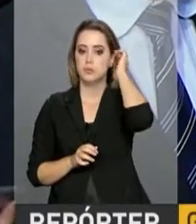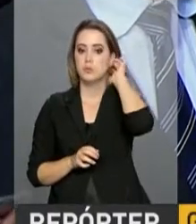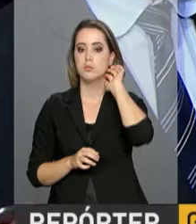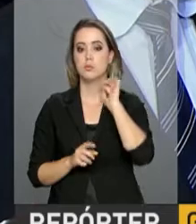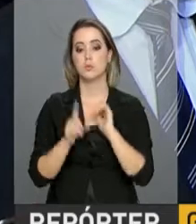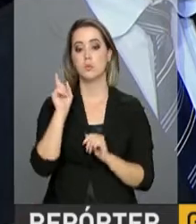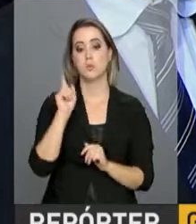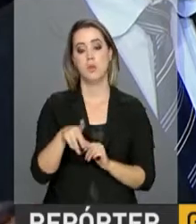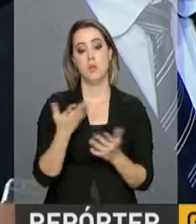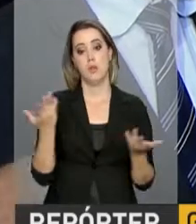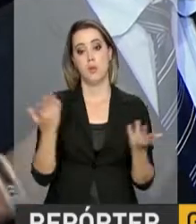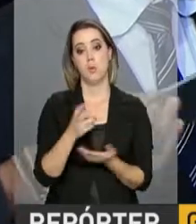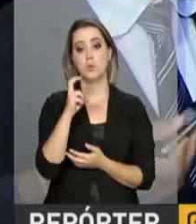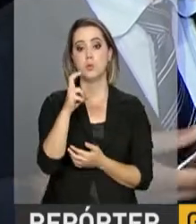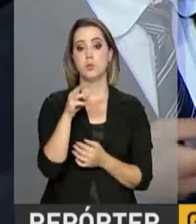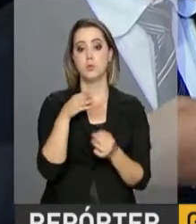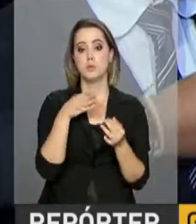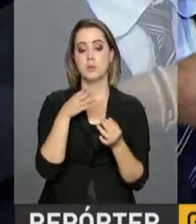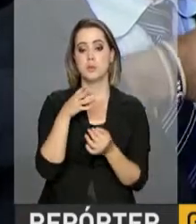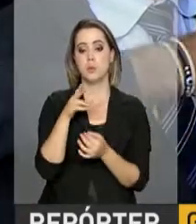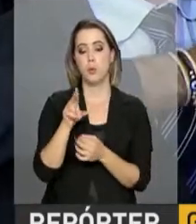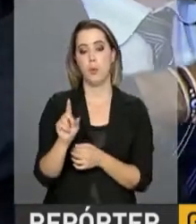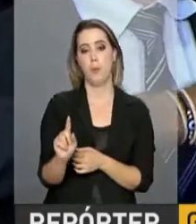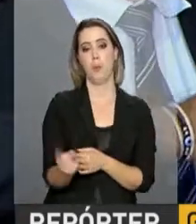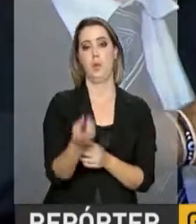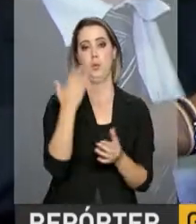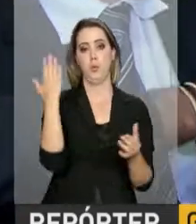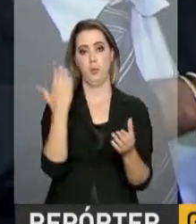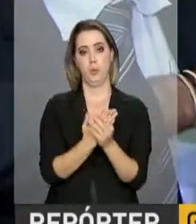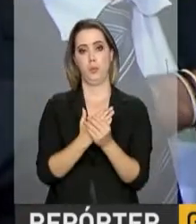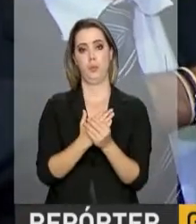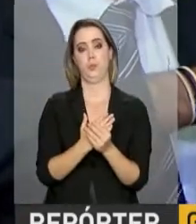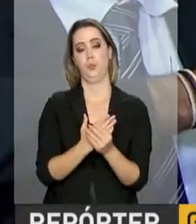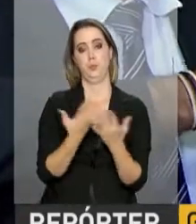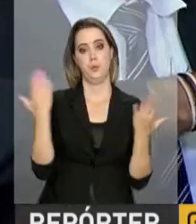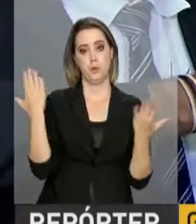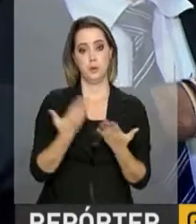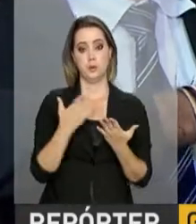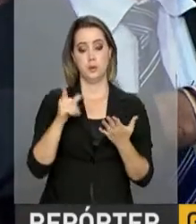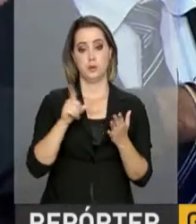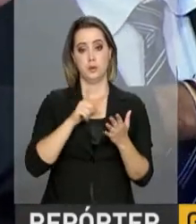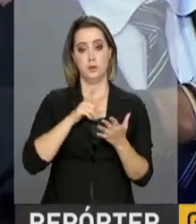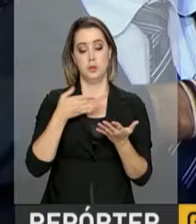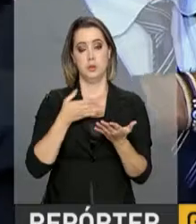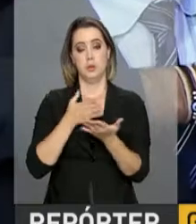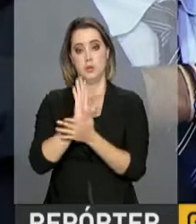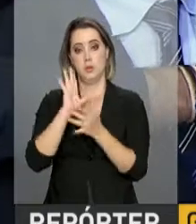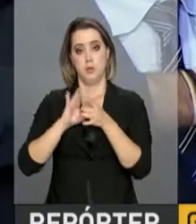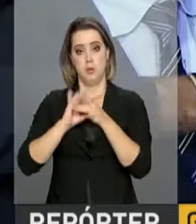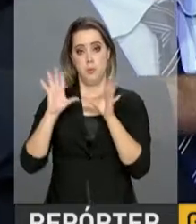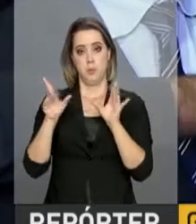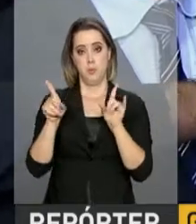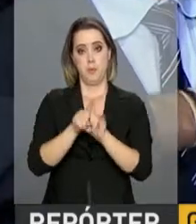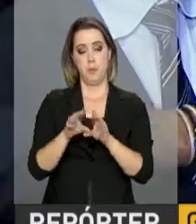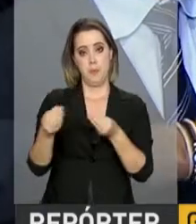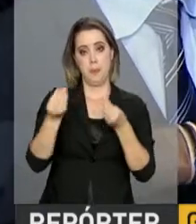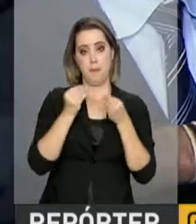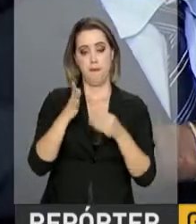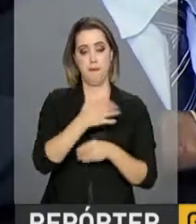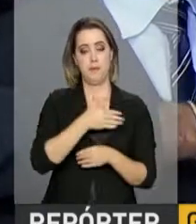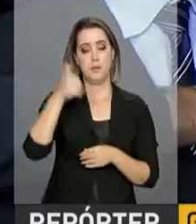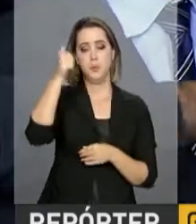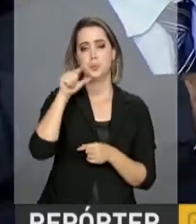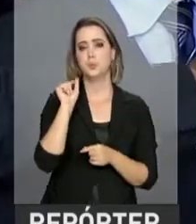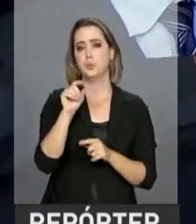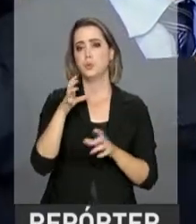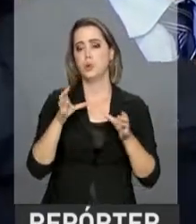5 mil processos hoje que estão especificados naquilo que hoje é sancionado. Vai trazer mais agilidade ao